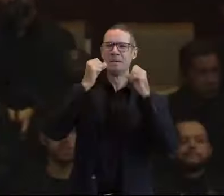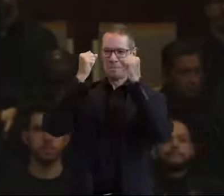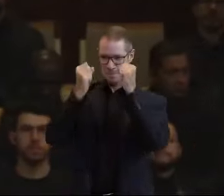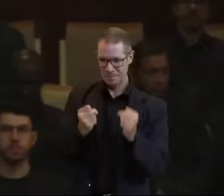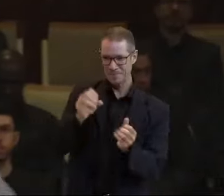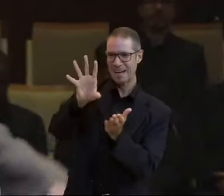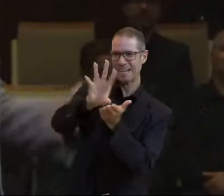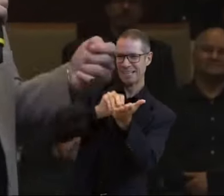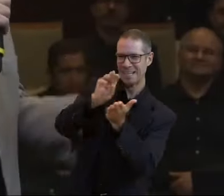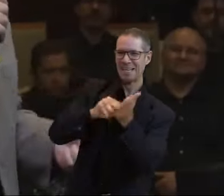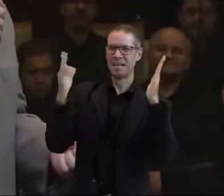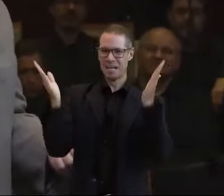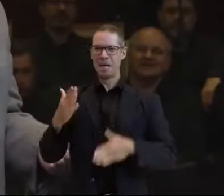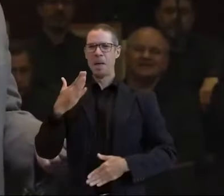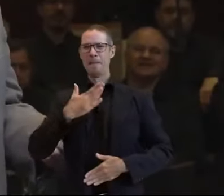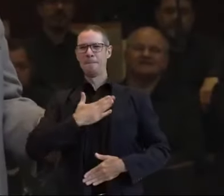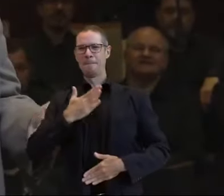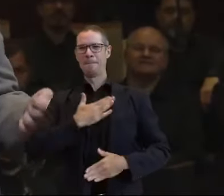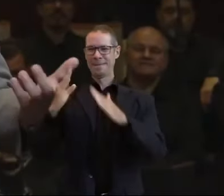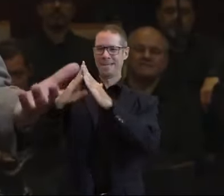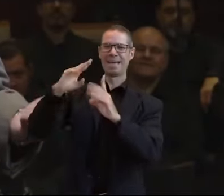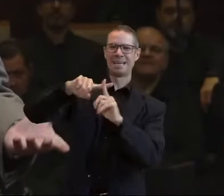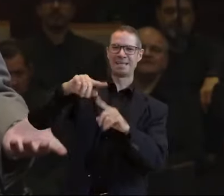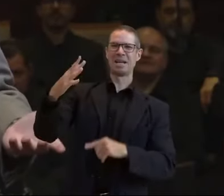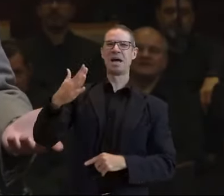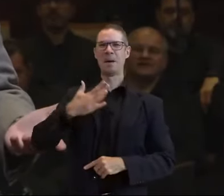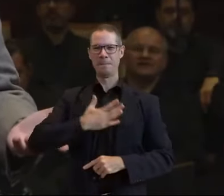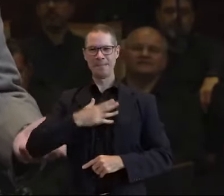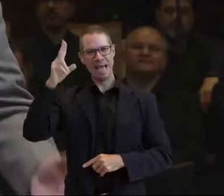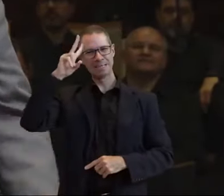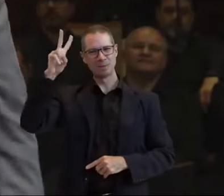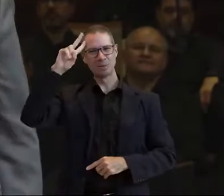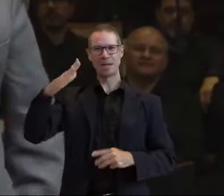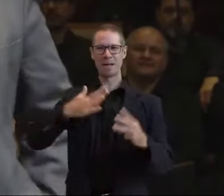hoje? Minha igreja,